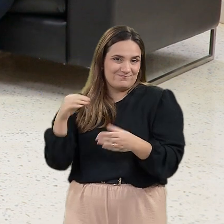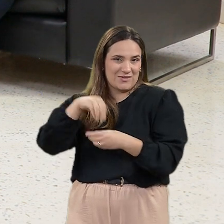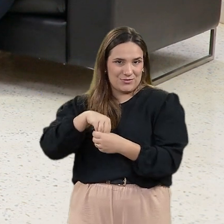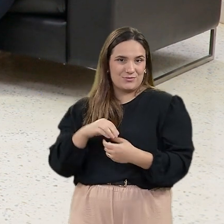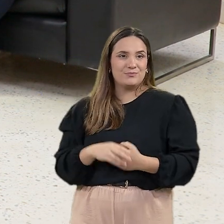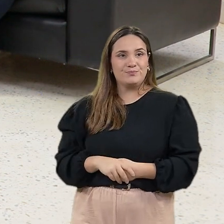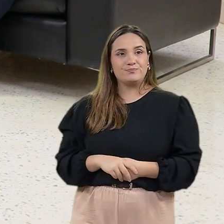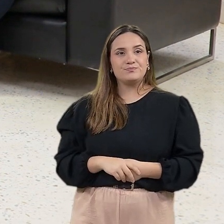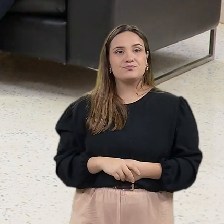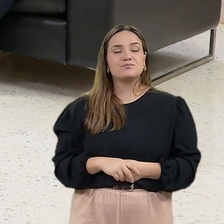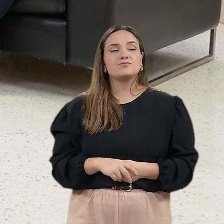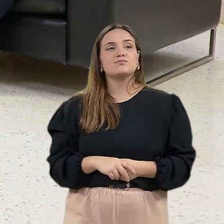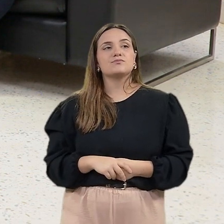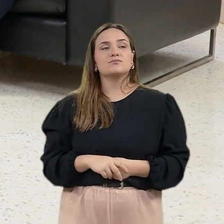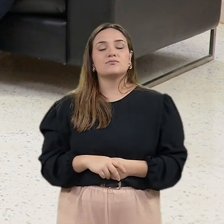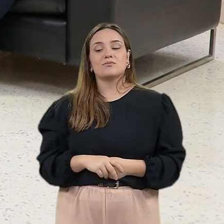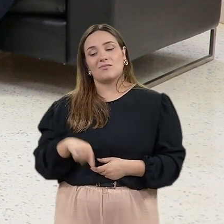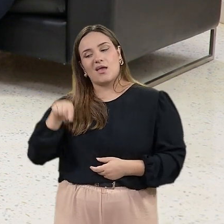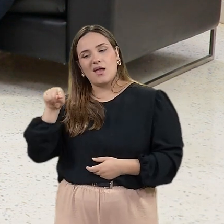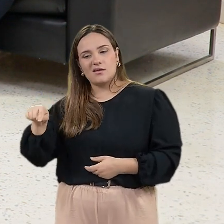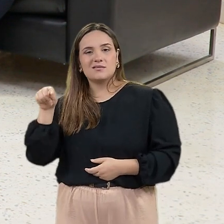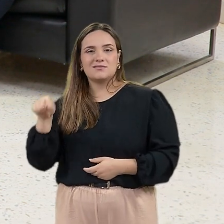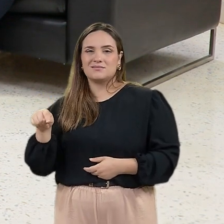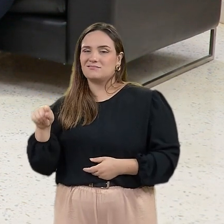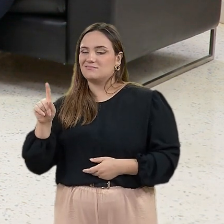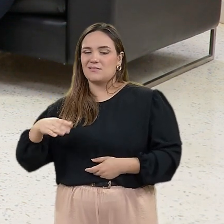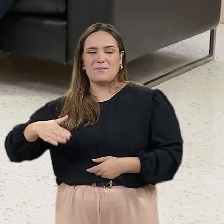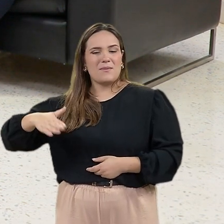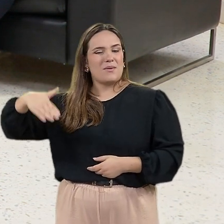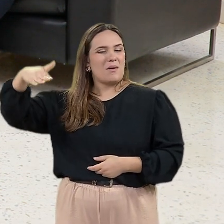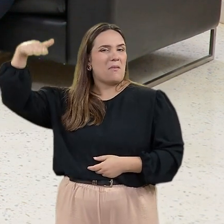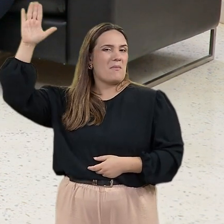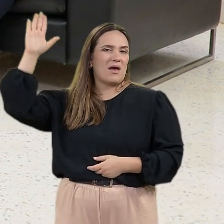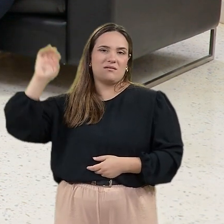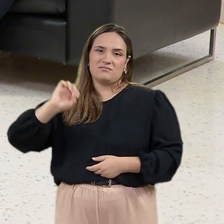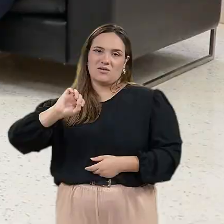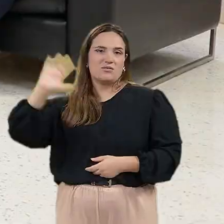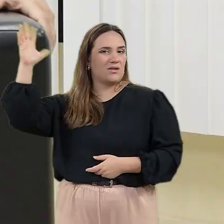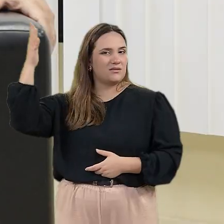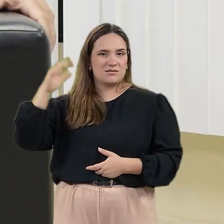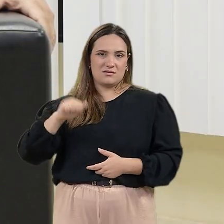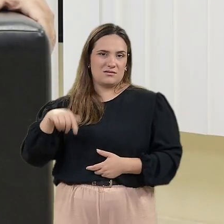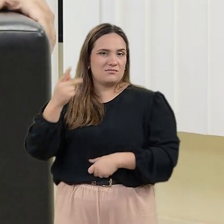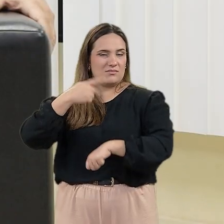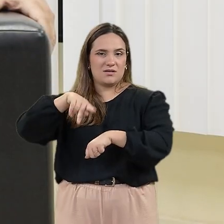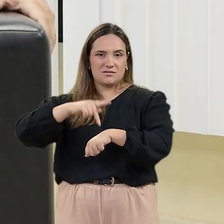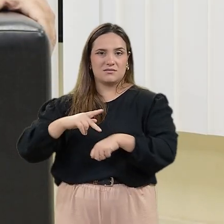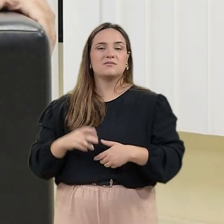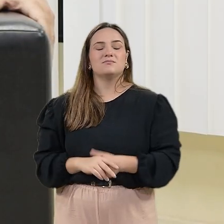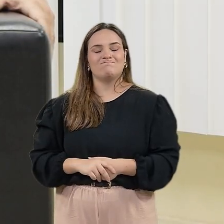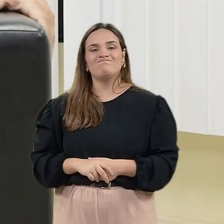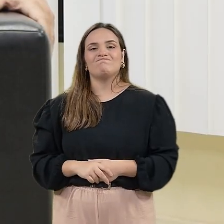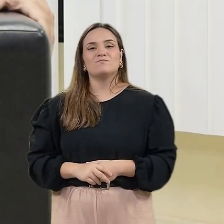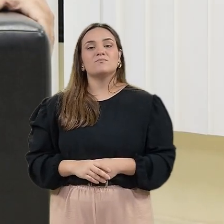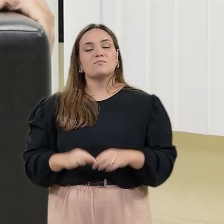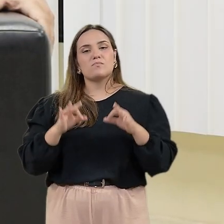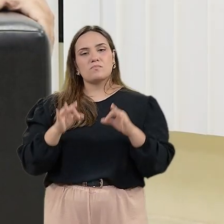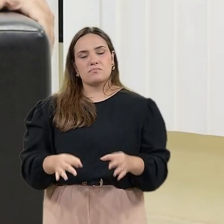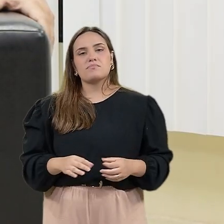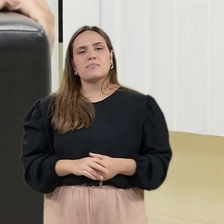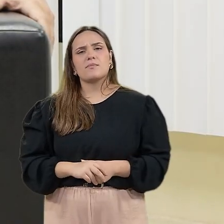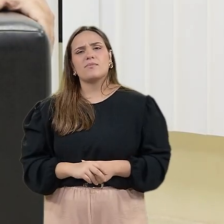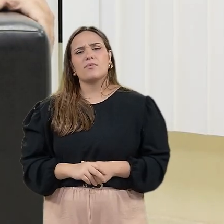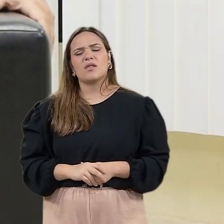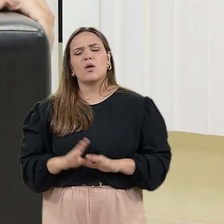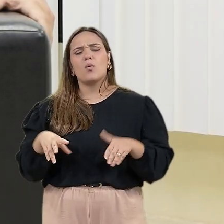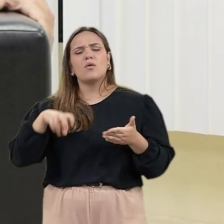que é no seio familiar. Aliás, essa modalidade é a mais corrente que nós temos no país.